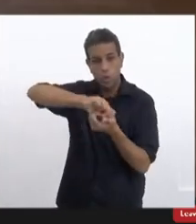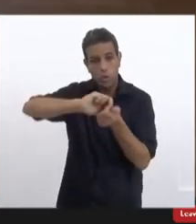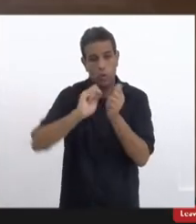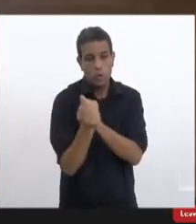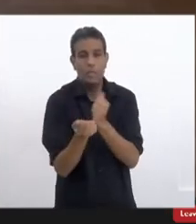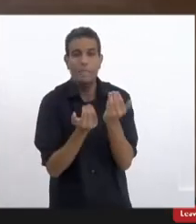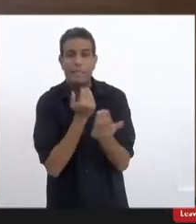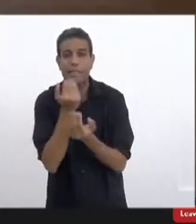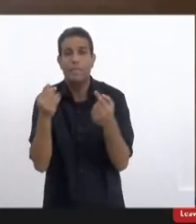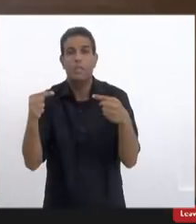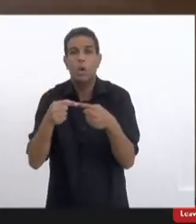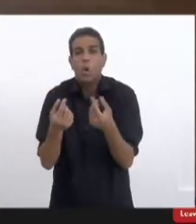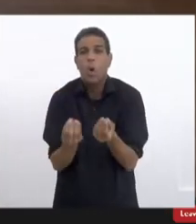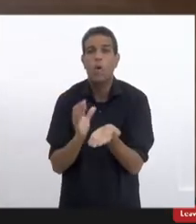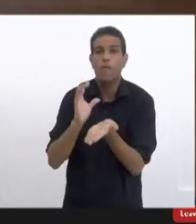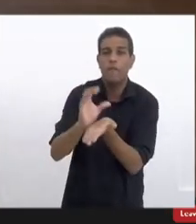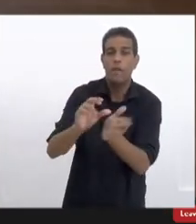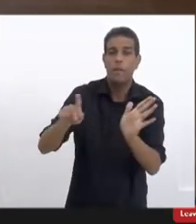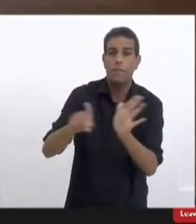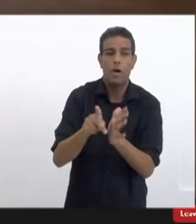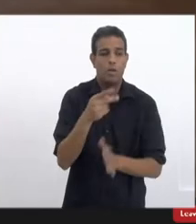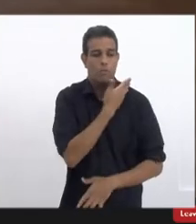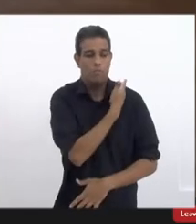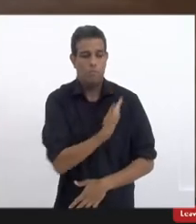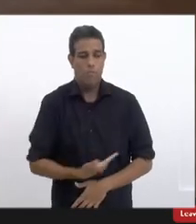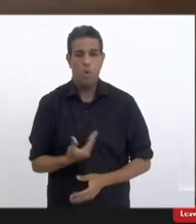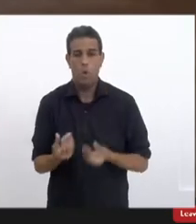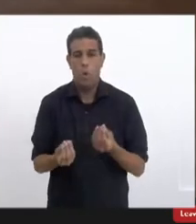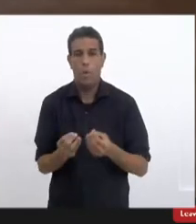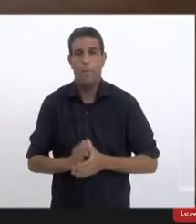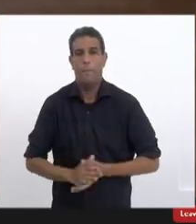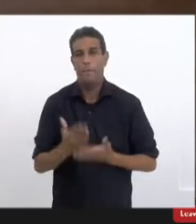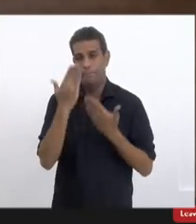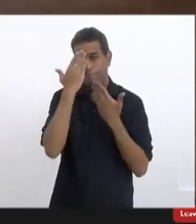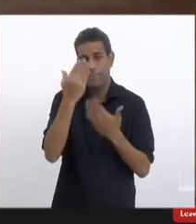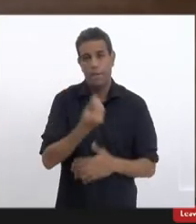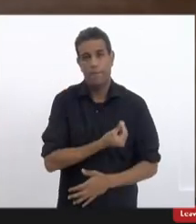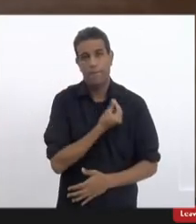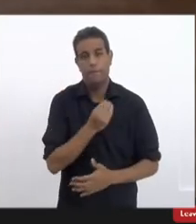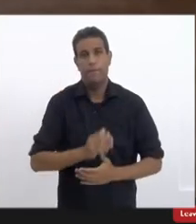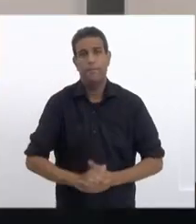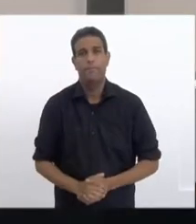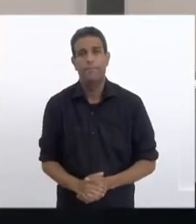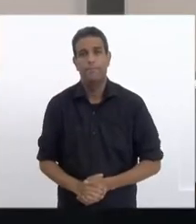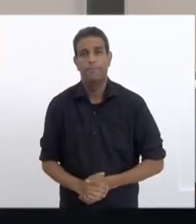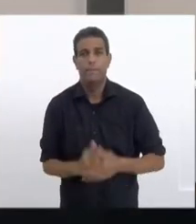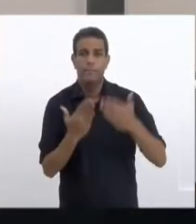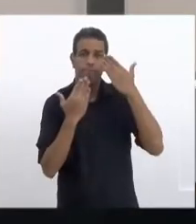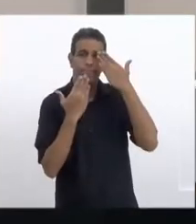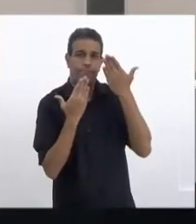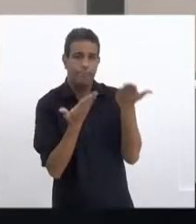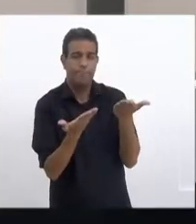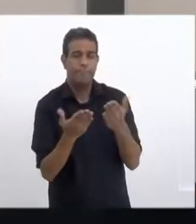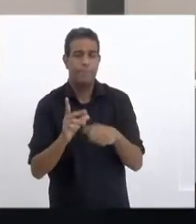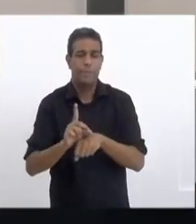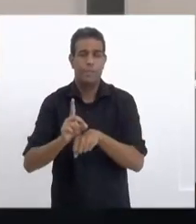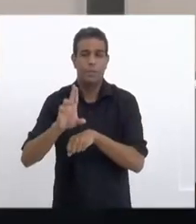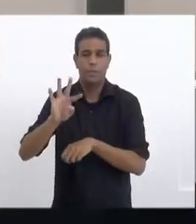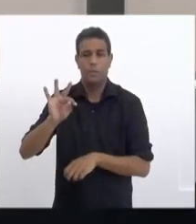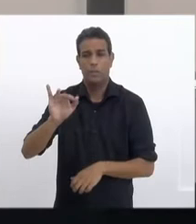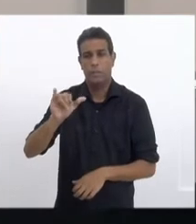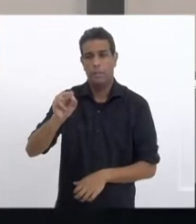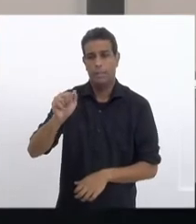nada adiantará o investimento público em novos equipamentos. Muito obrigada. Eu que agradeço, doutora